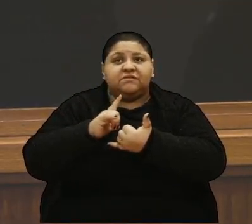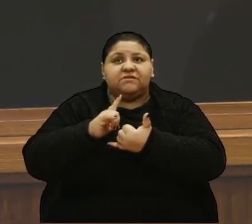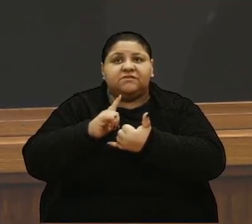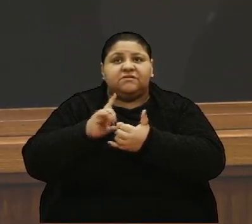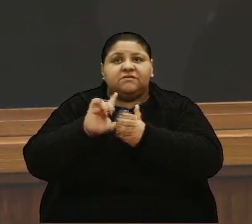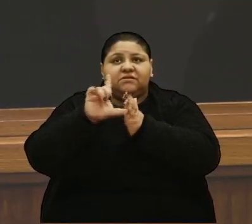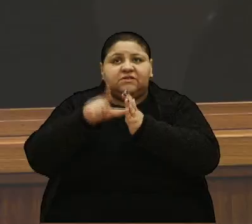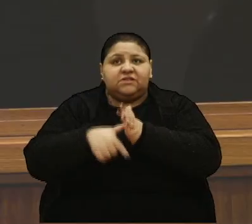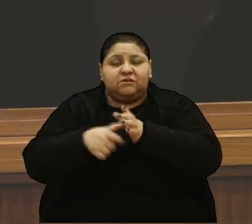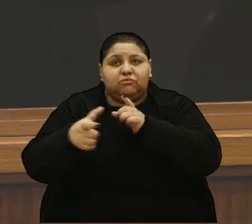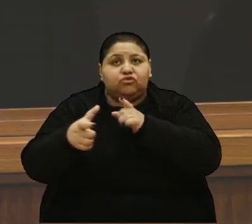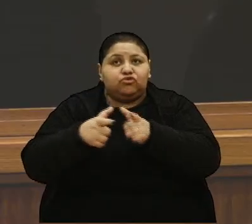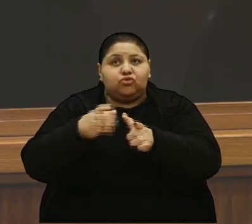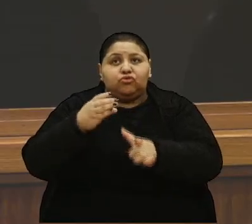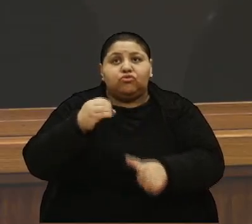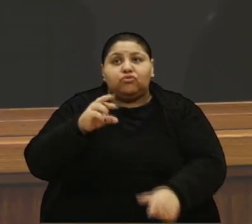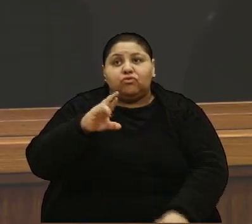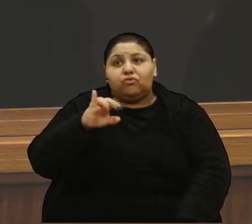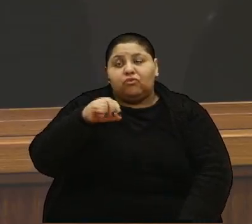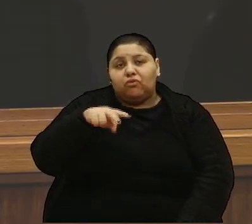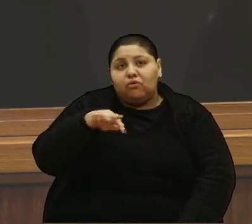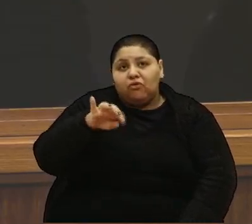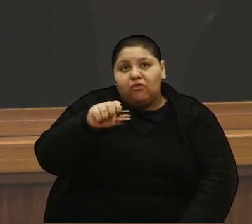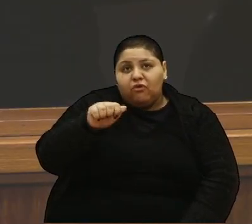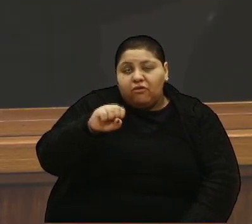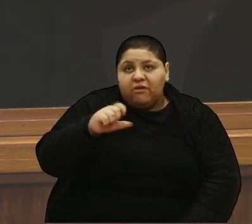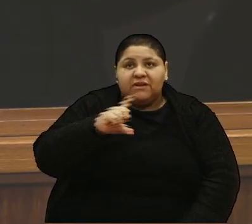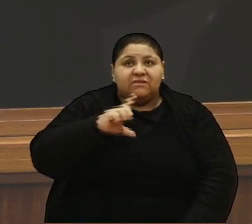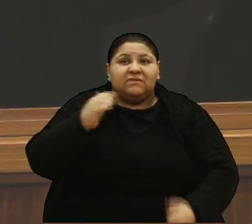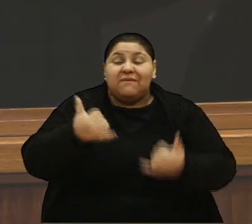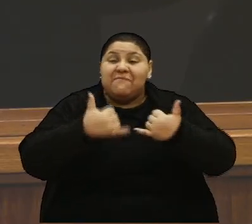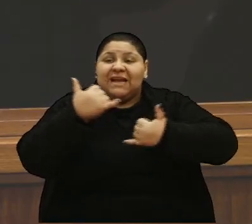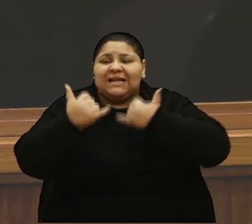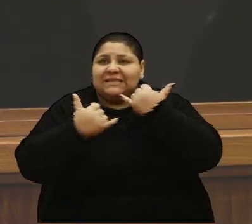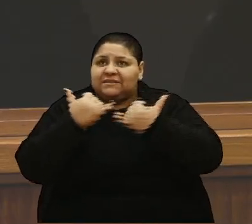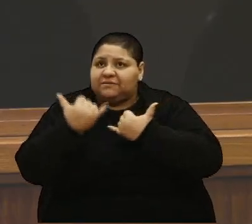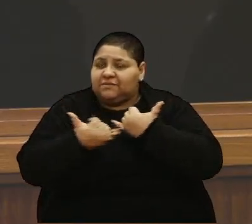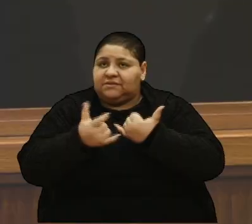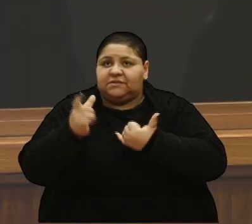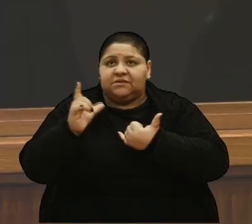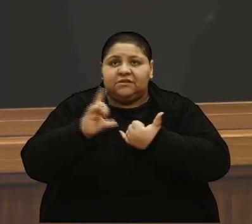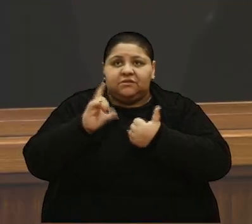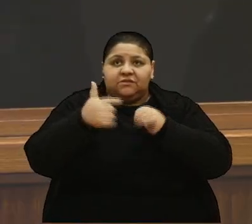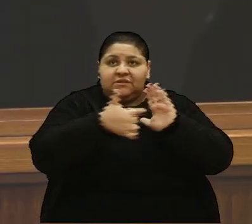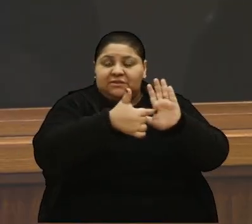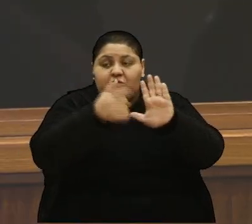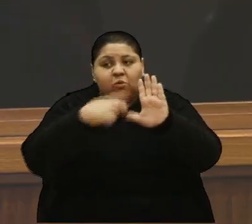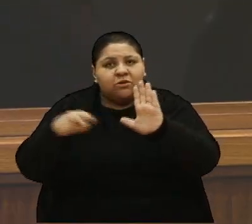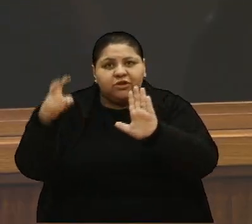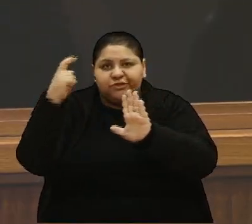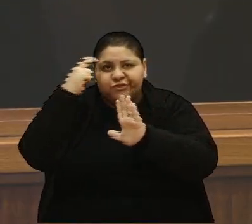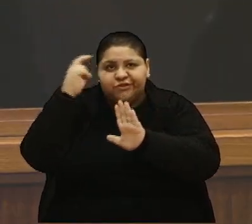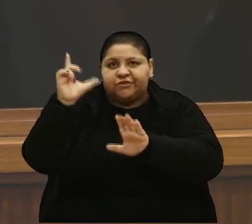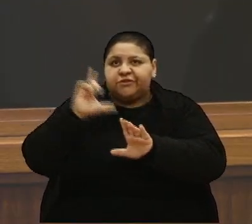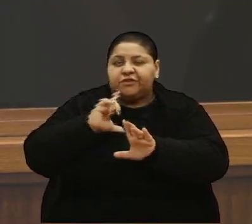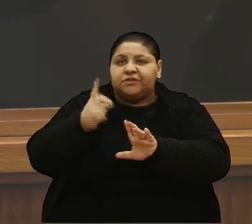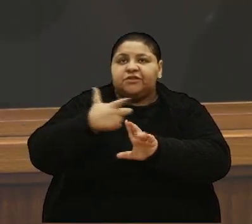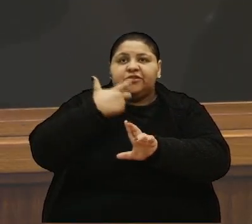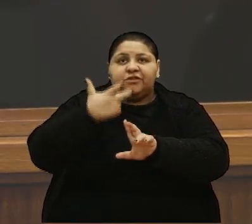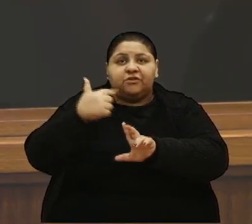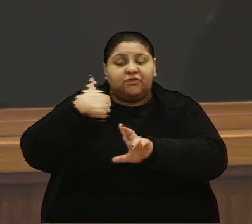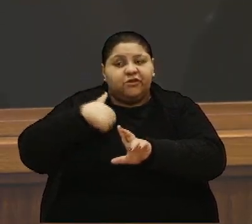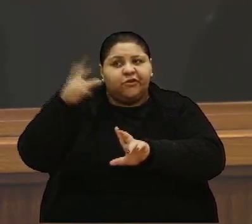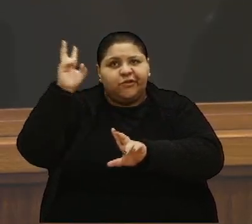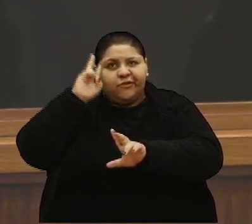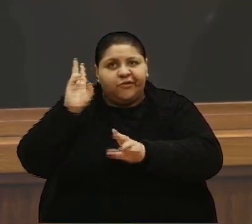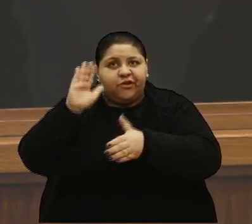depois de um jogo do Corinthians, que não existe brincadeira, que não transmite cultura, não existe fala, e eu me lembro